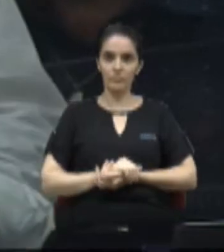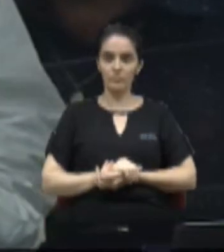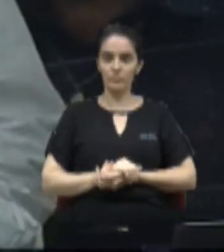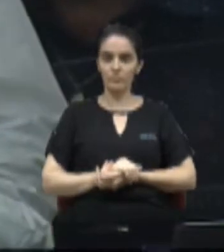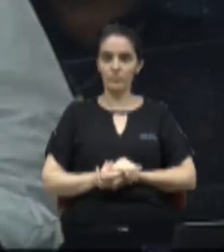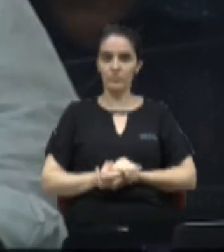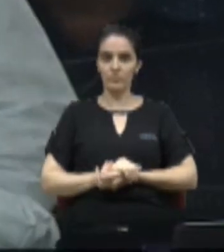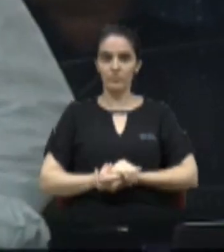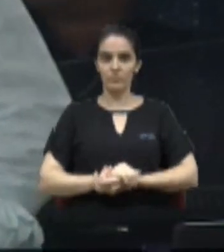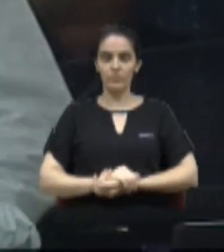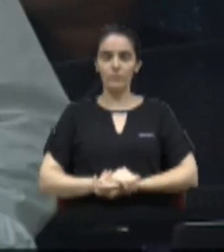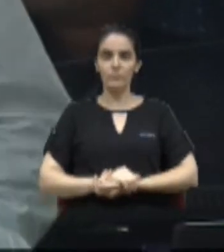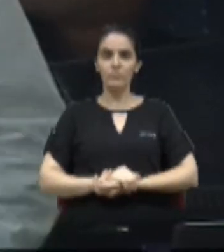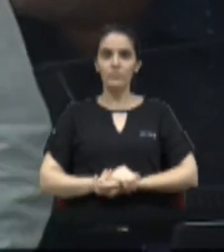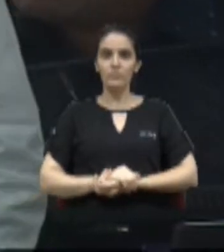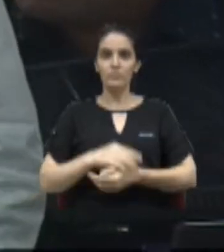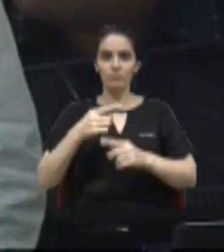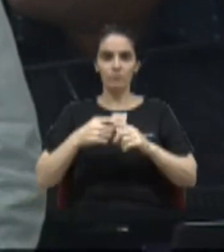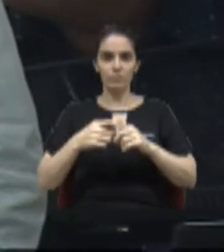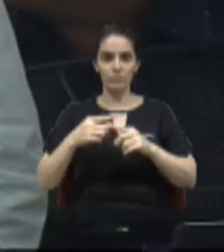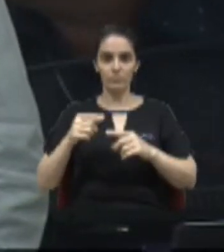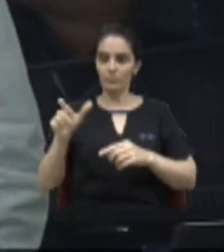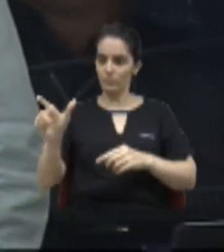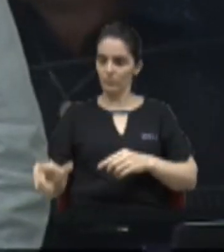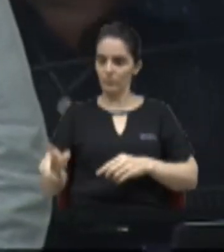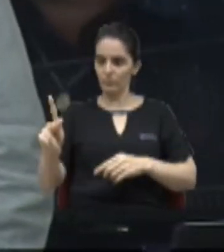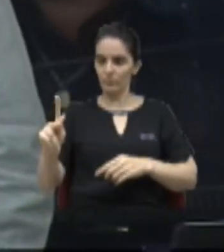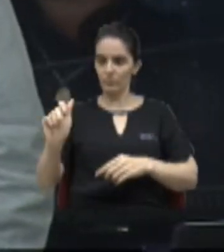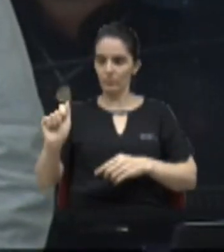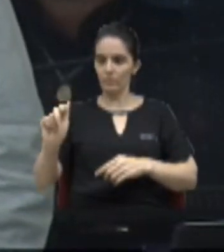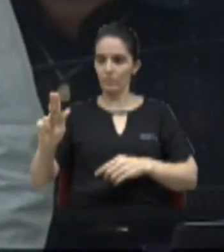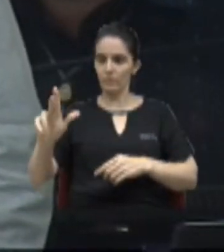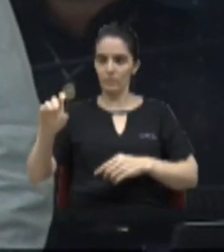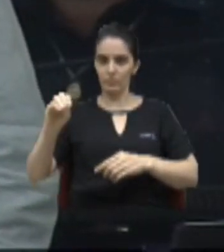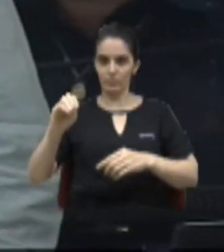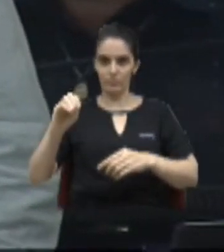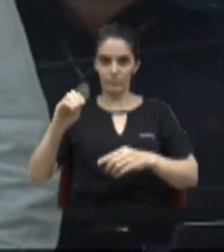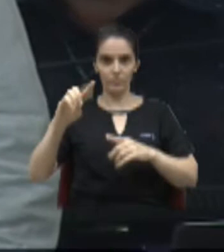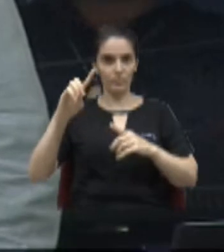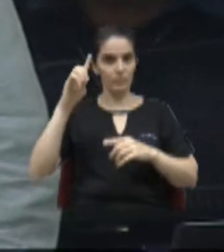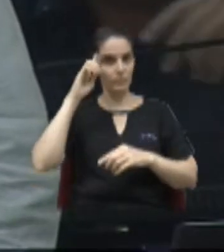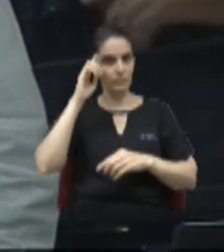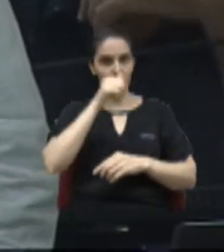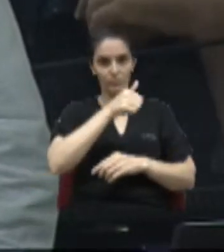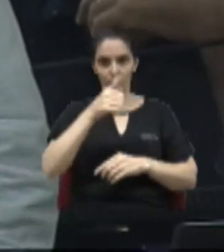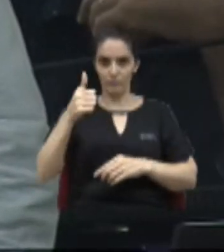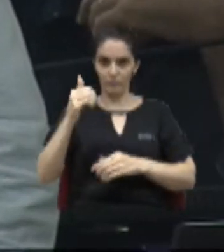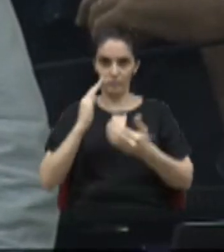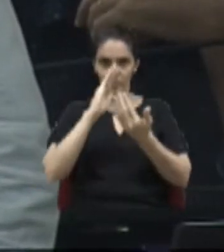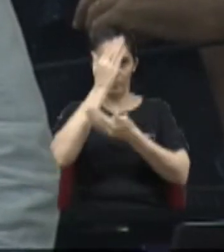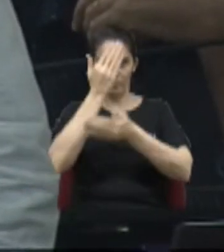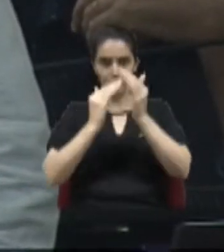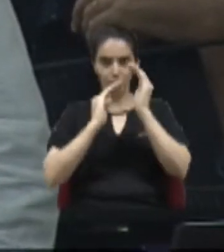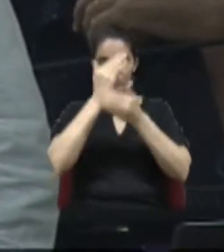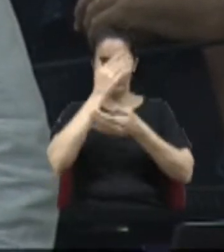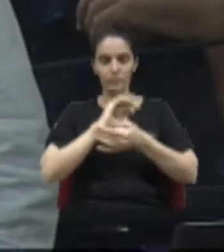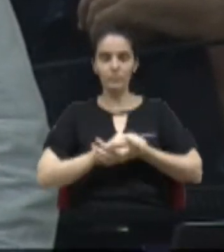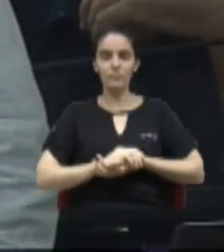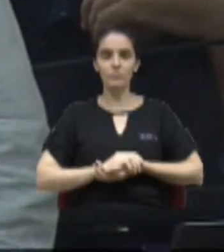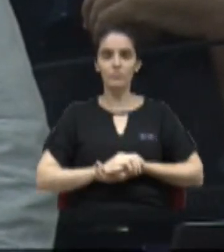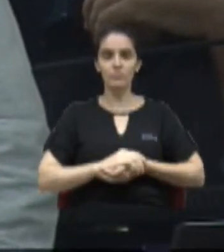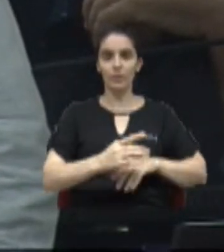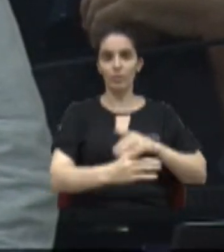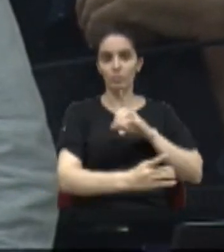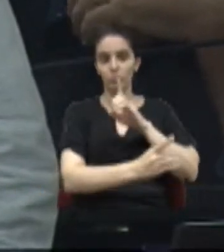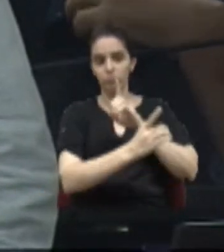Sendo que, quando o Paulo estava em serviço, no dia 11 de fevereiro, foi encontrado um